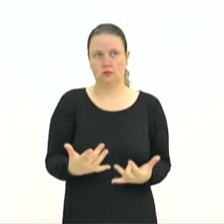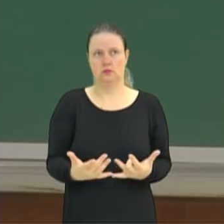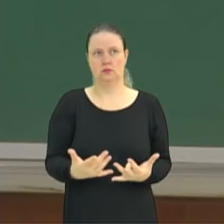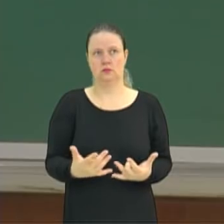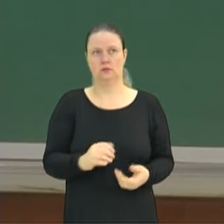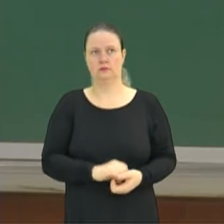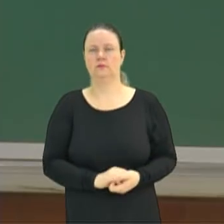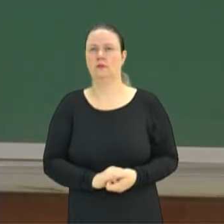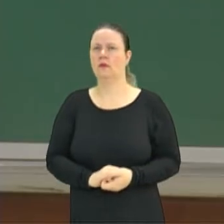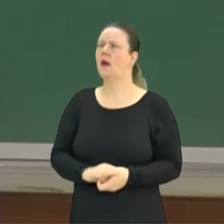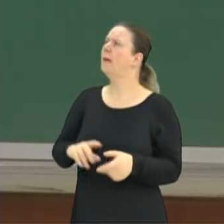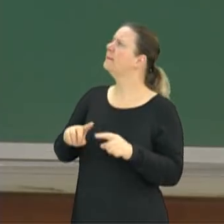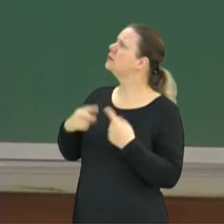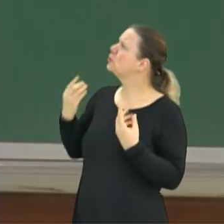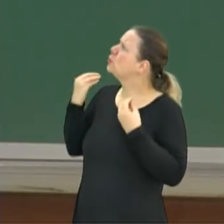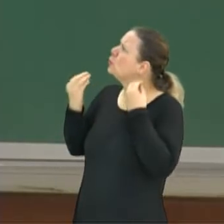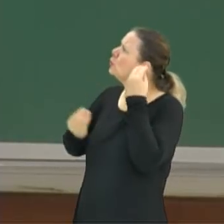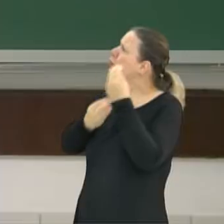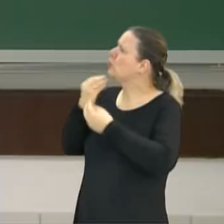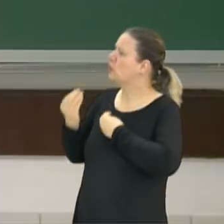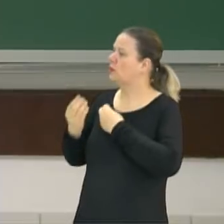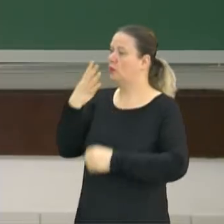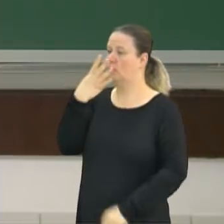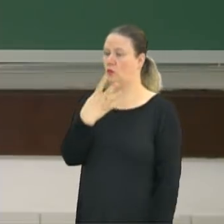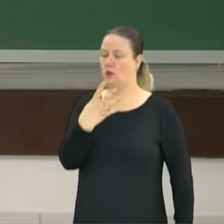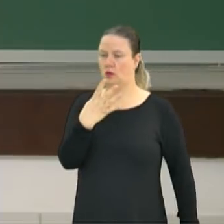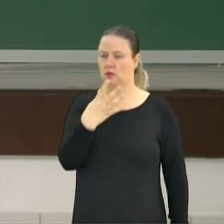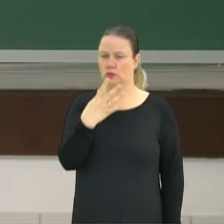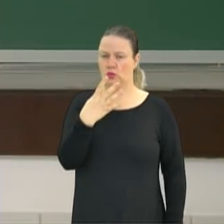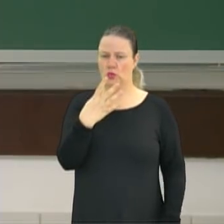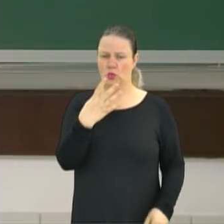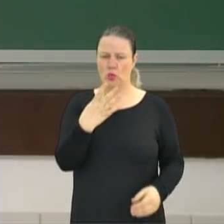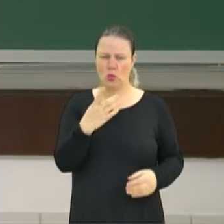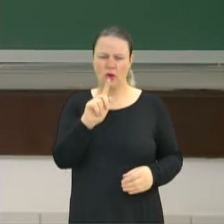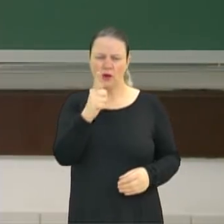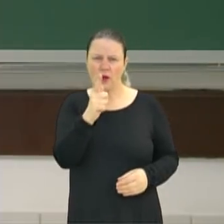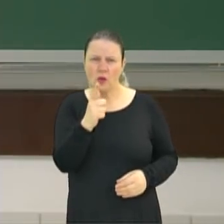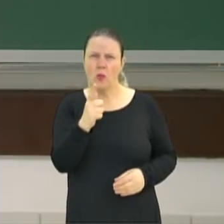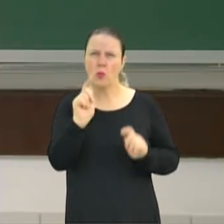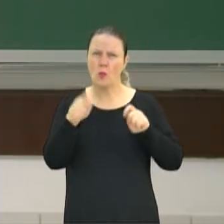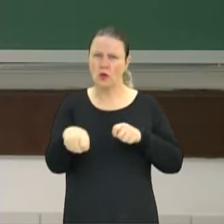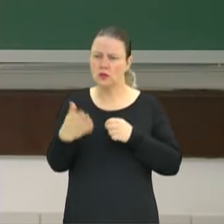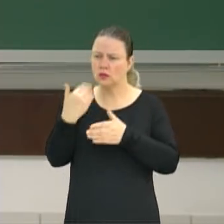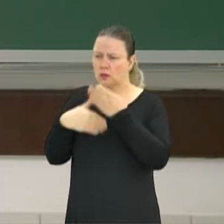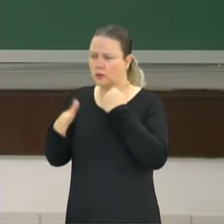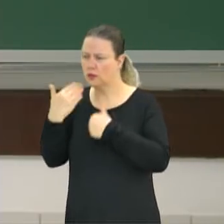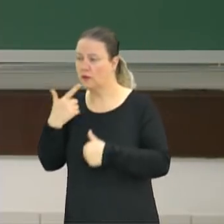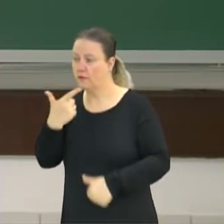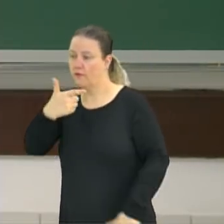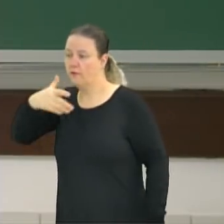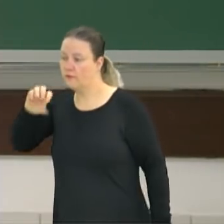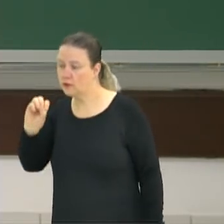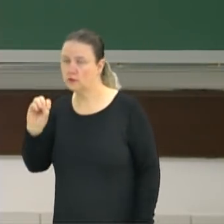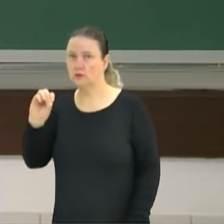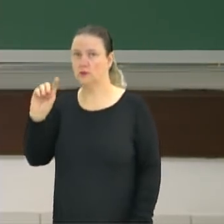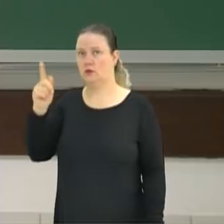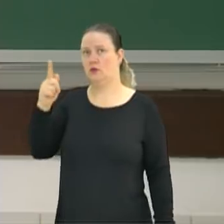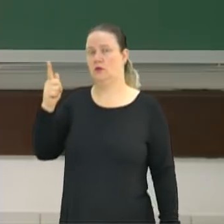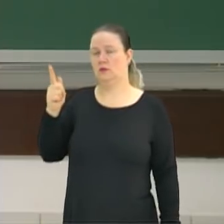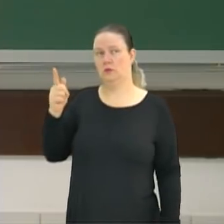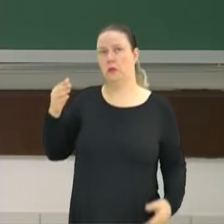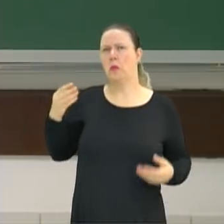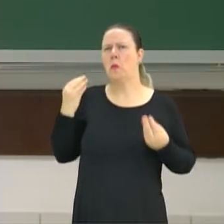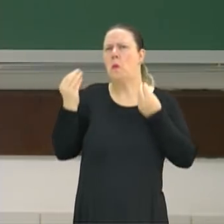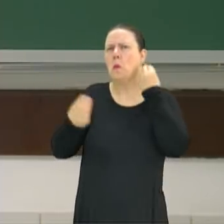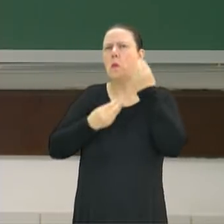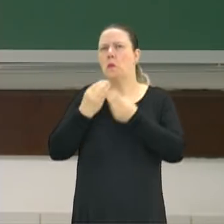mas não faz sentido. Como é que 4 gramas do fitoplâncton vão alimentar 20 gramas do zooplâncton? Por que isso acontece? Isso